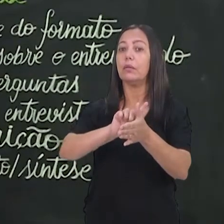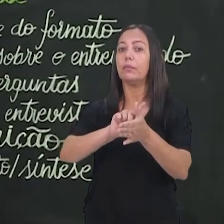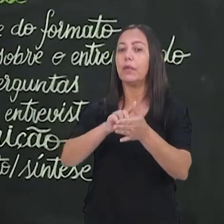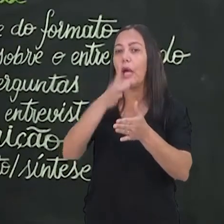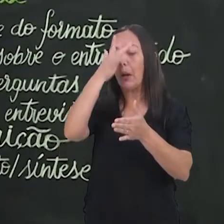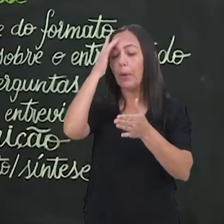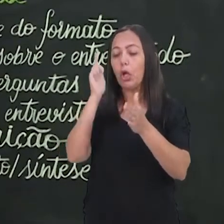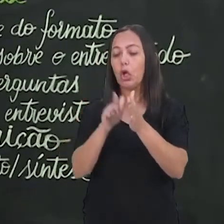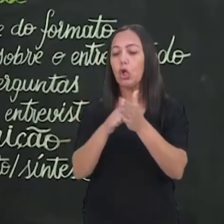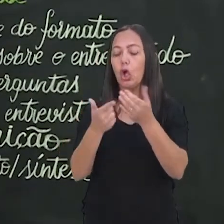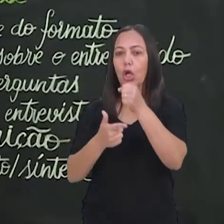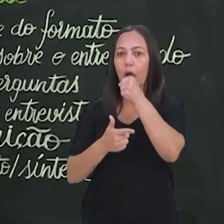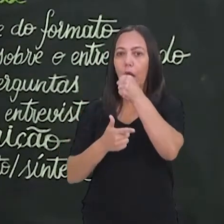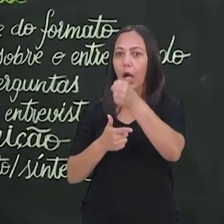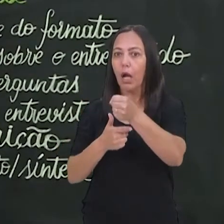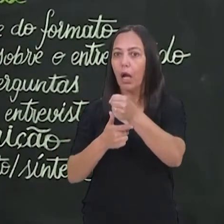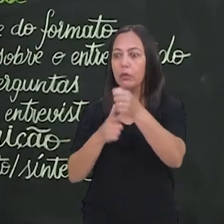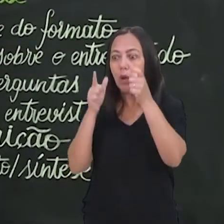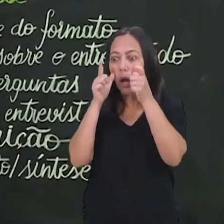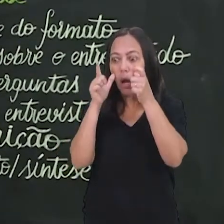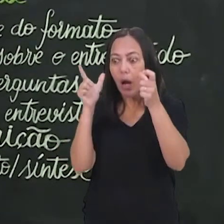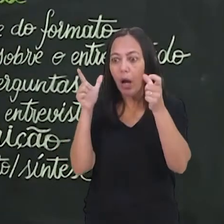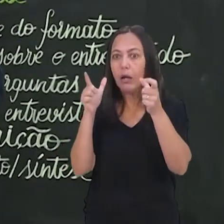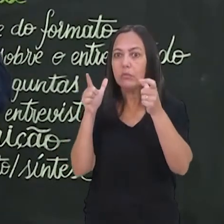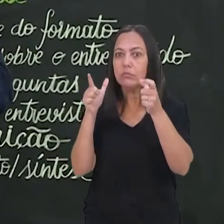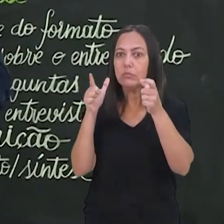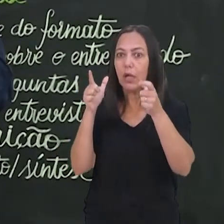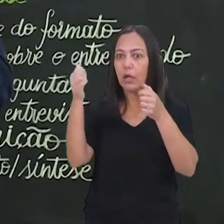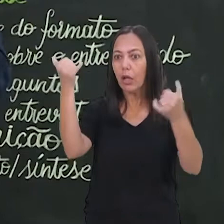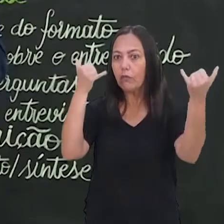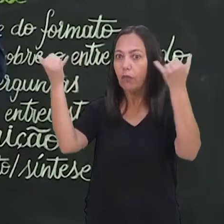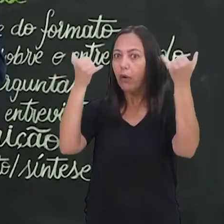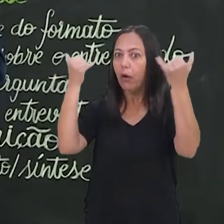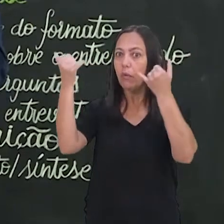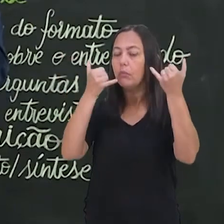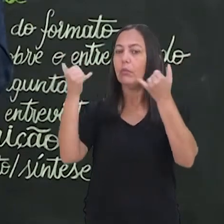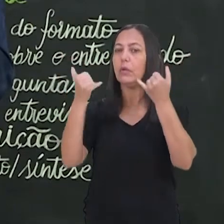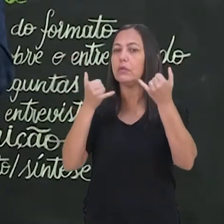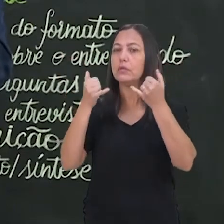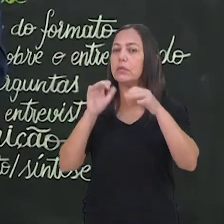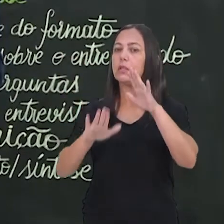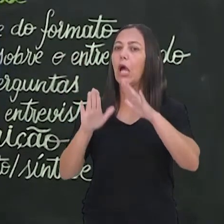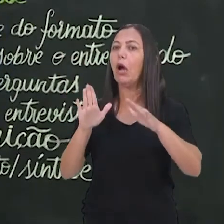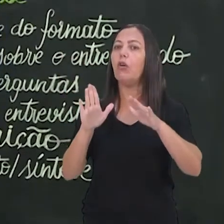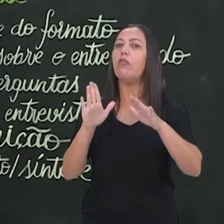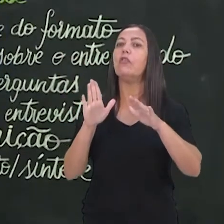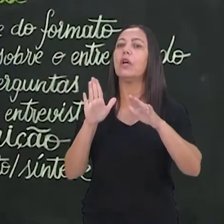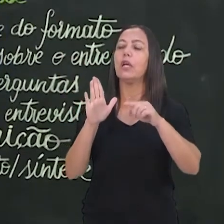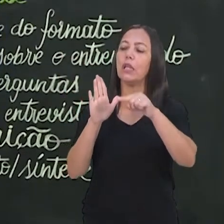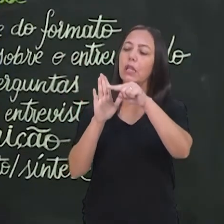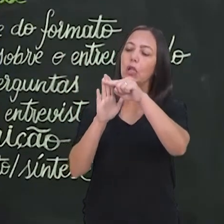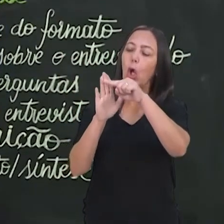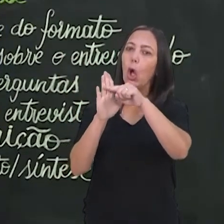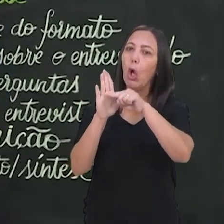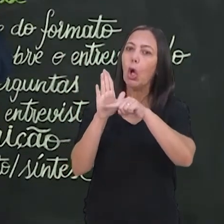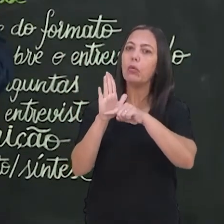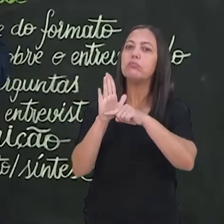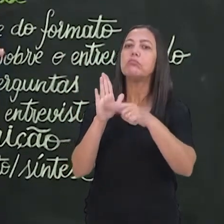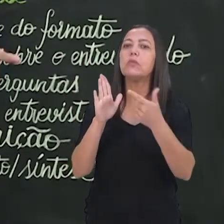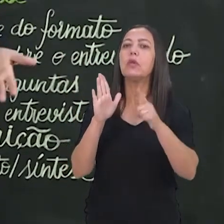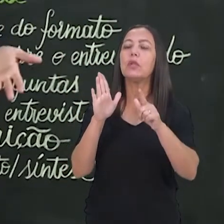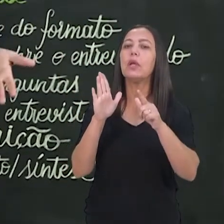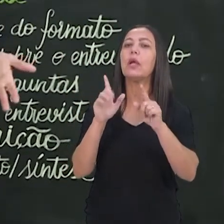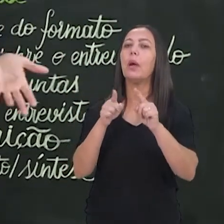os jornalistas estão sempre atentos para captar informações que podem não fazer parte do roteiro daquela entrevista, mas que eles não vão perder